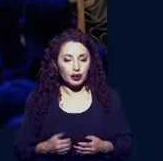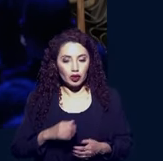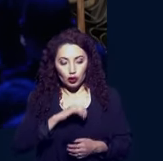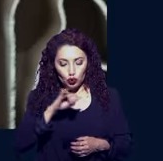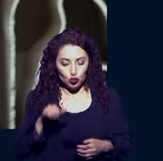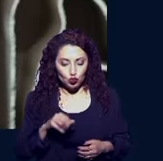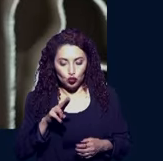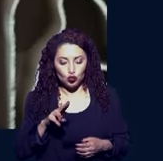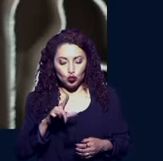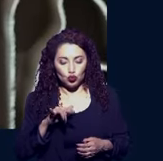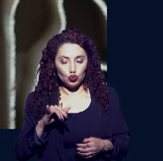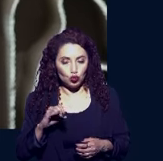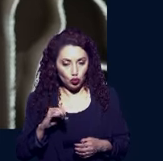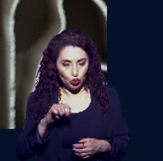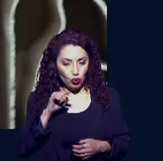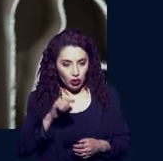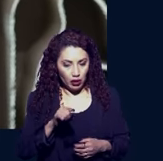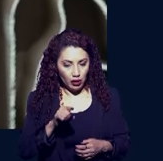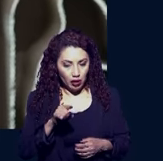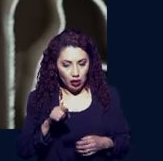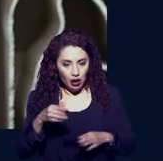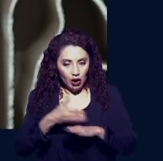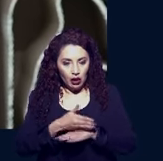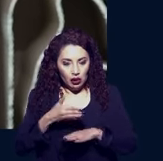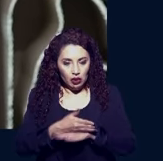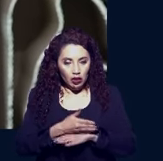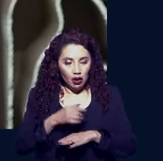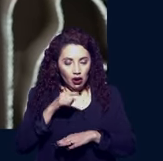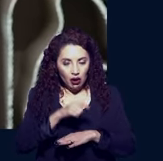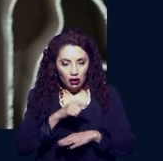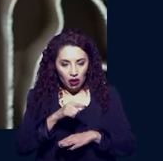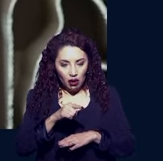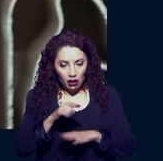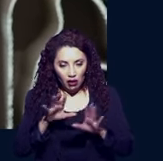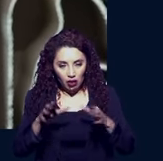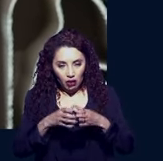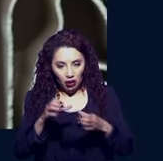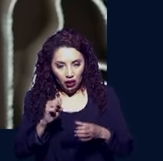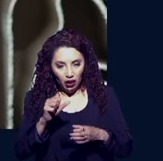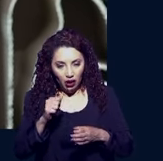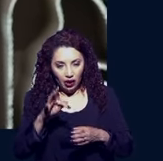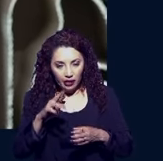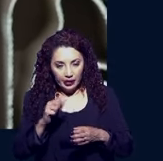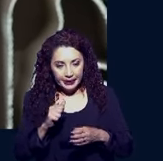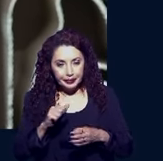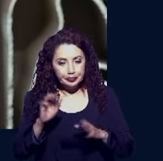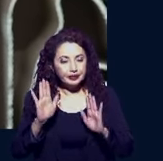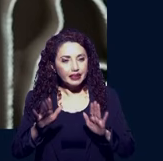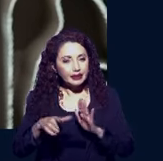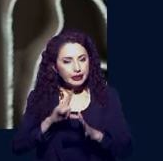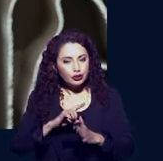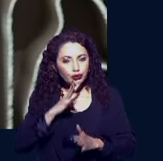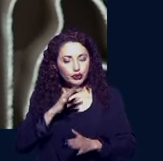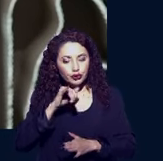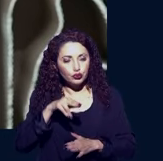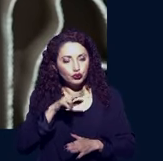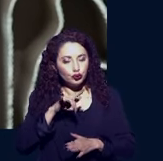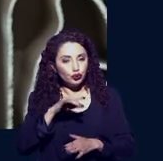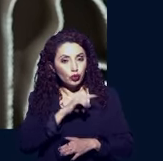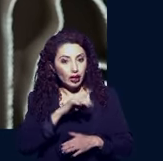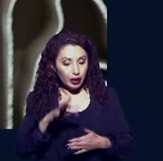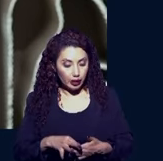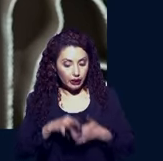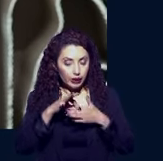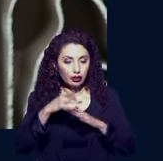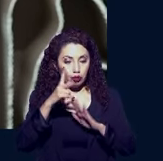cadeiras no conselho né da da boa safra da Kepler Weber mas eu conheci o Júlio quando ele liderava um projeto muito interessante